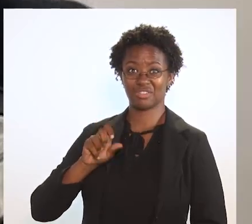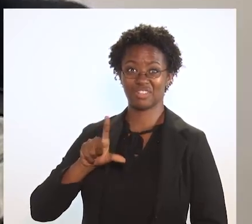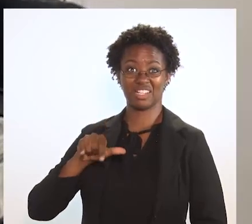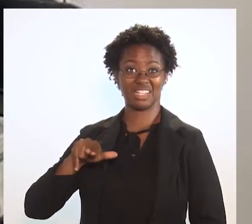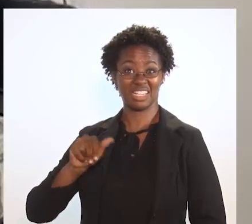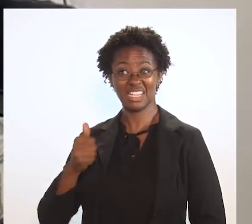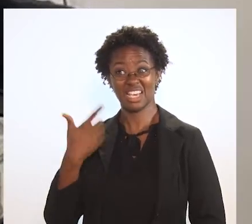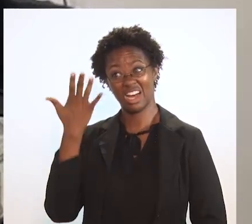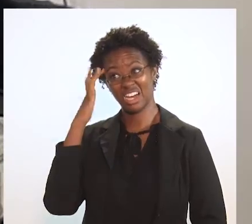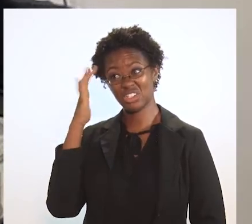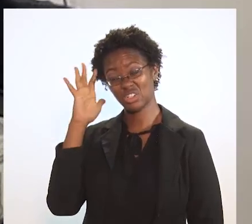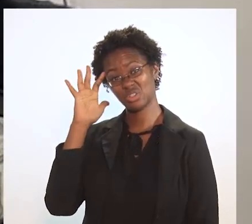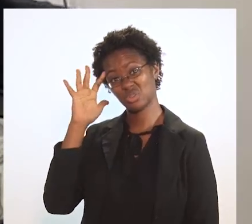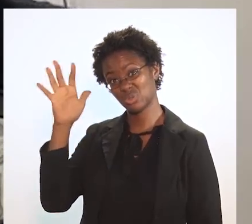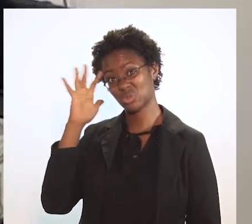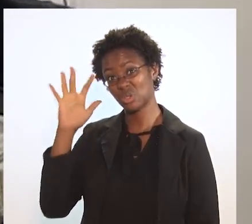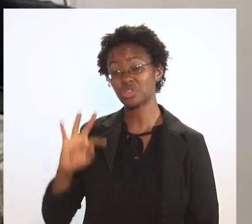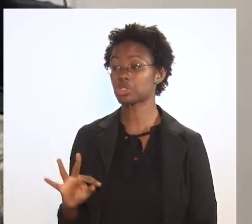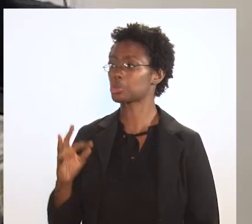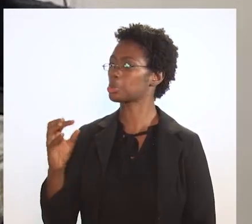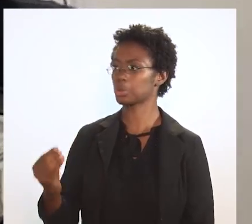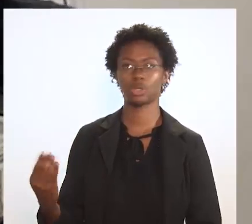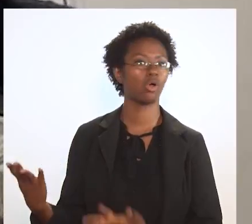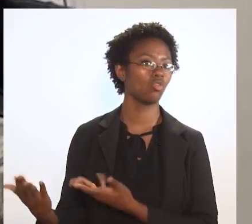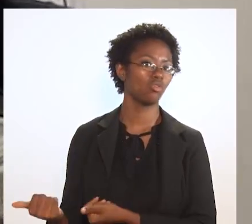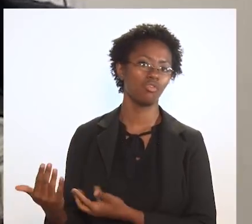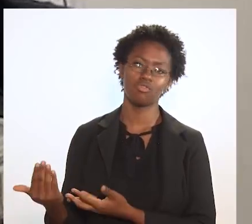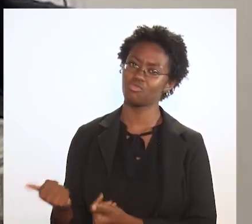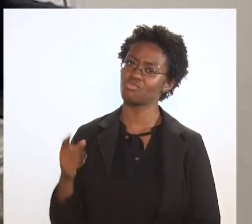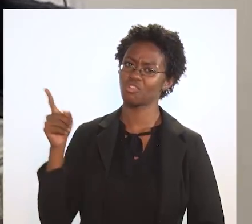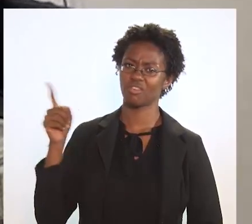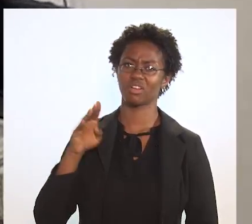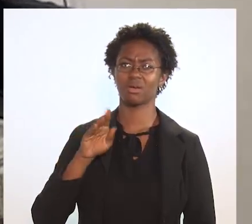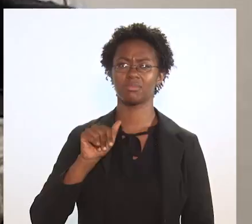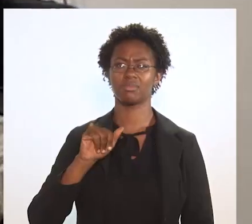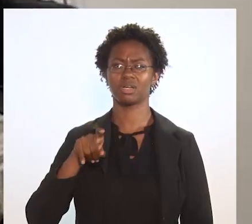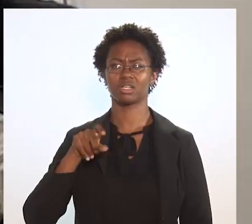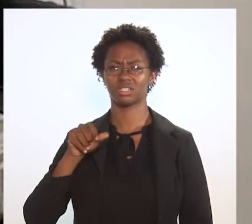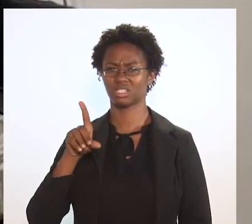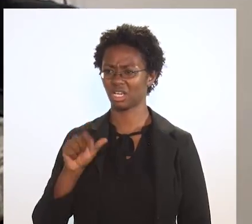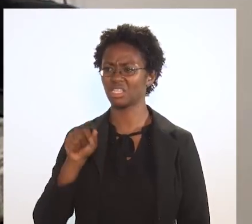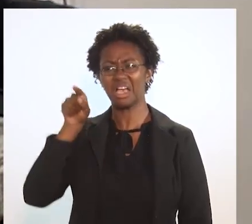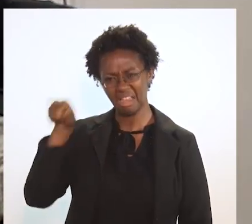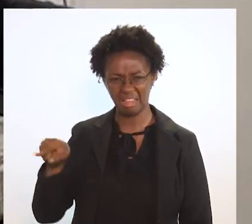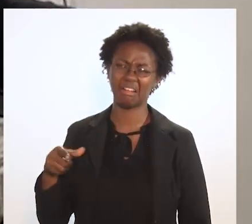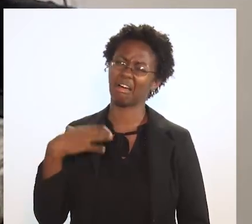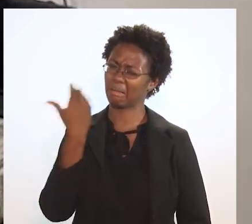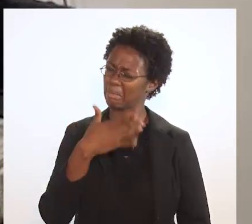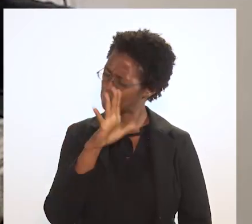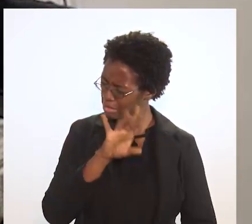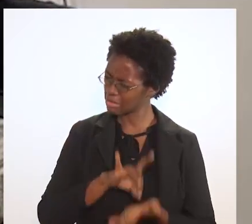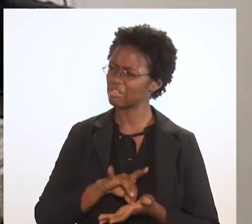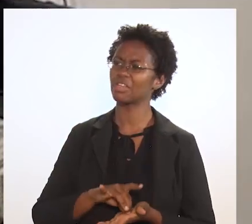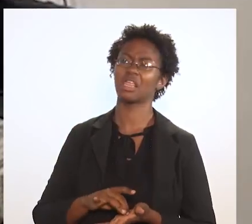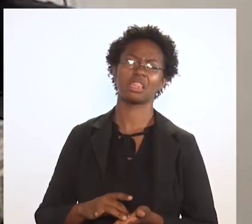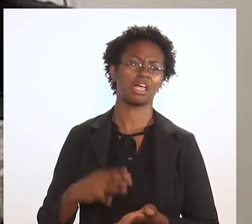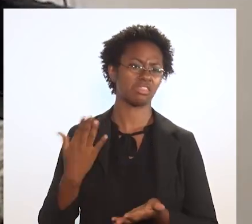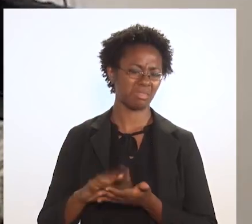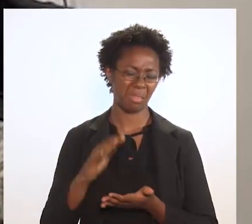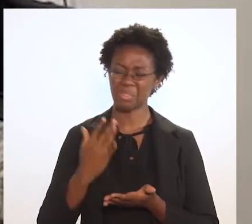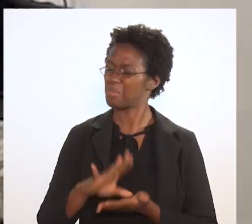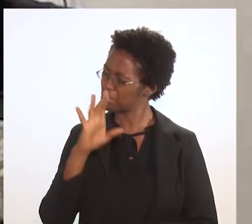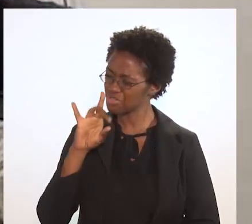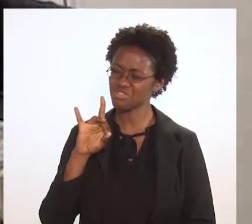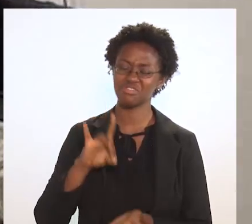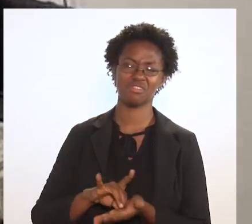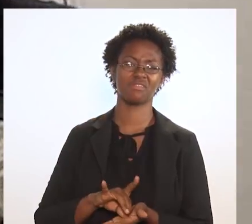Jovelina, eu acho que era um sonho de todos. Jovem da Baixada, né? Porque a nega era parte dela de verdade. Né? Quando